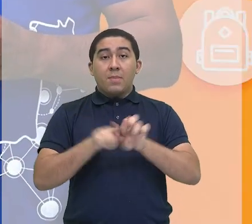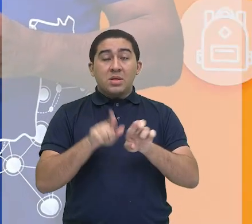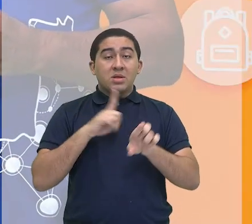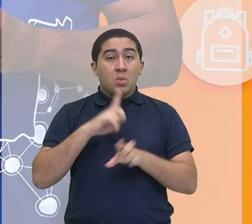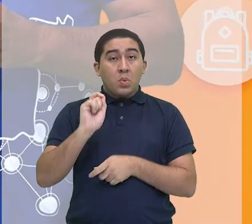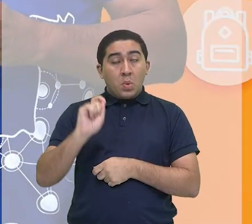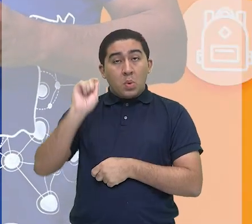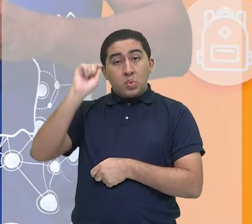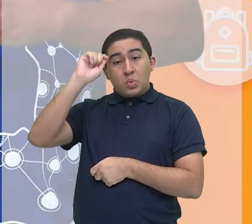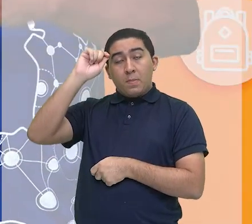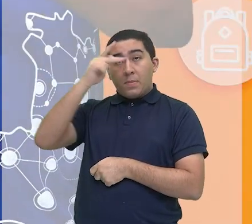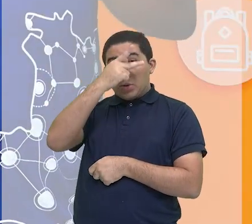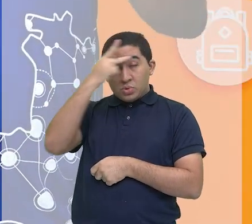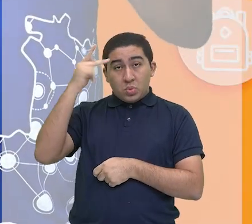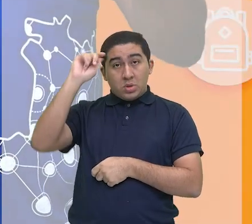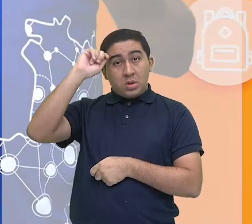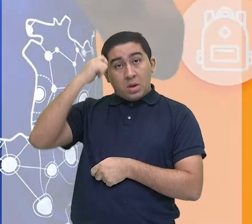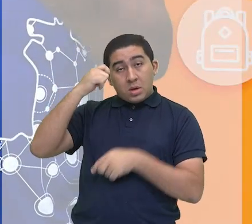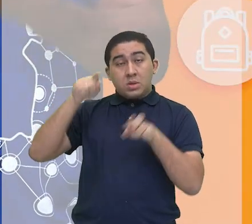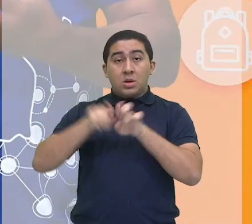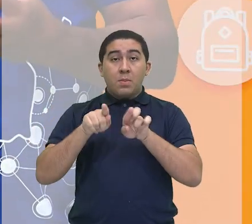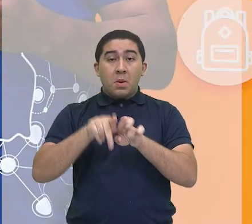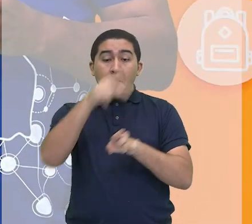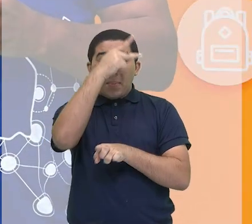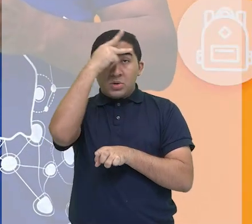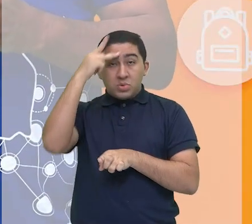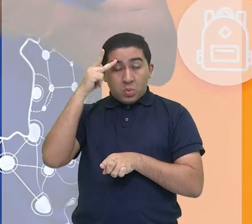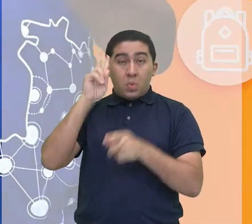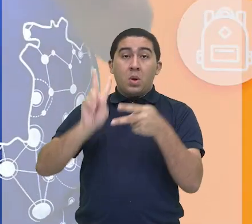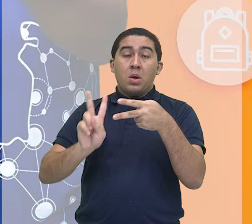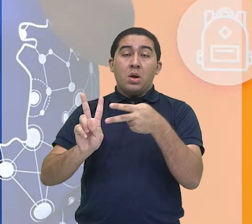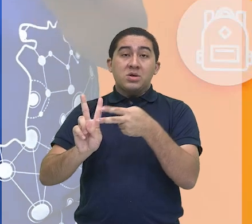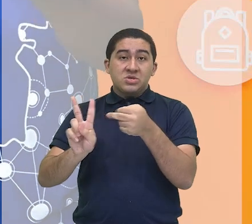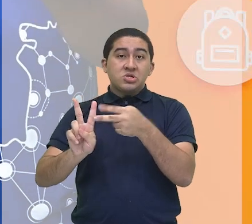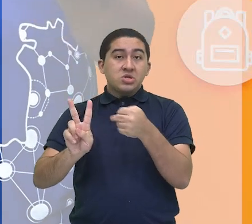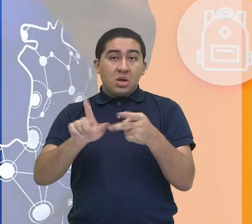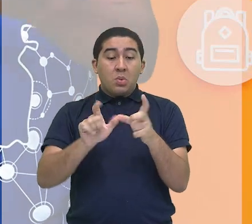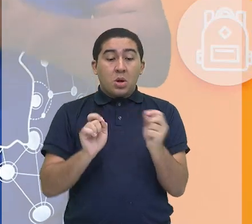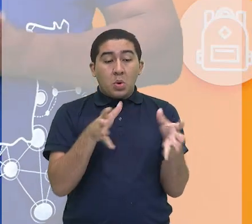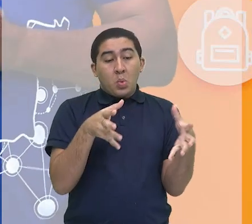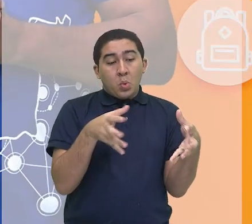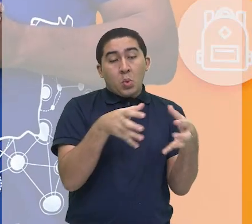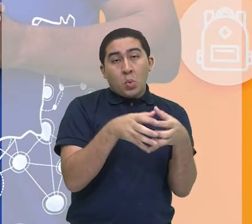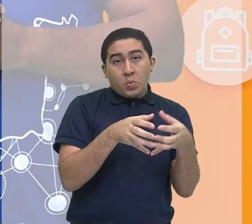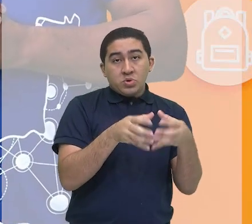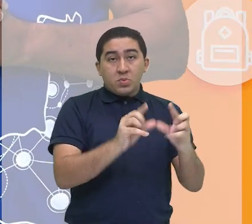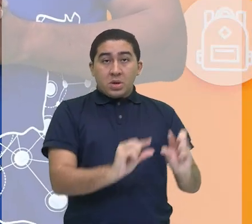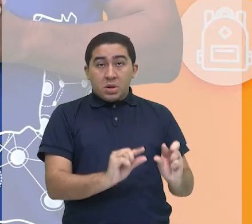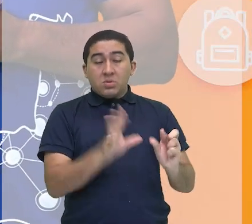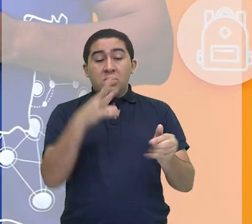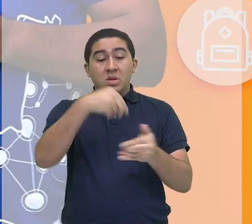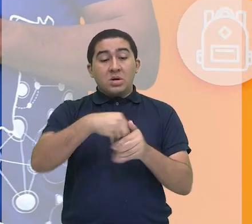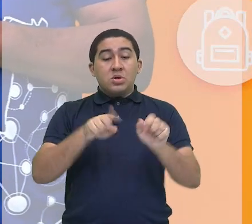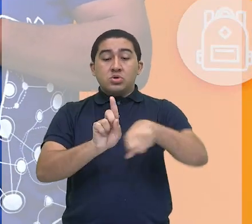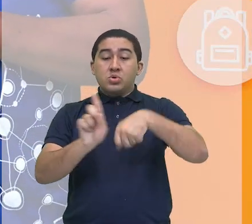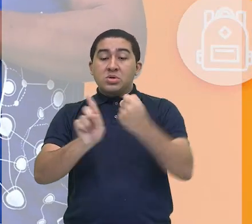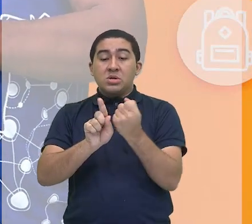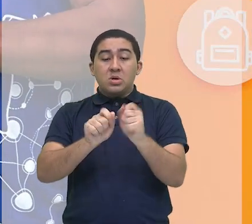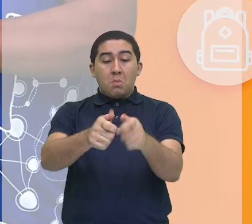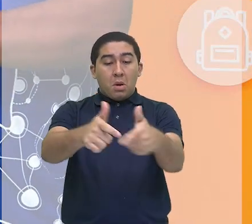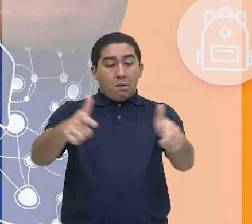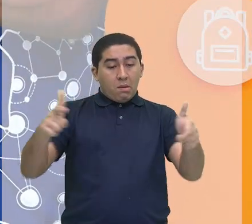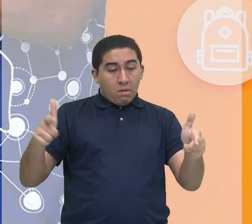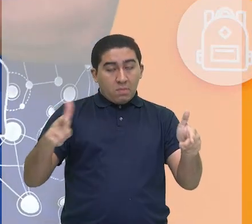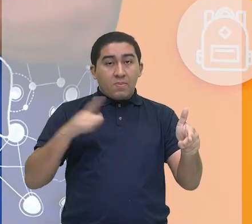indígenas, né? Então, são pessoas que são consideradas hoje minorias, né, digamos assim, dentro da sociedade,